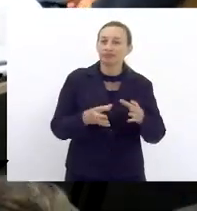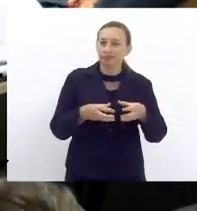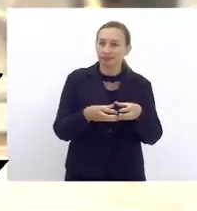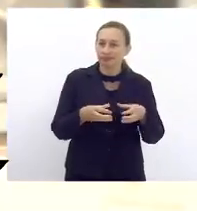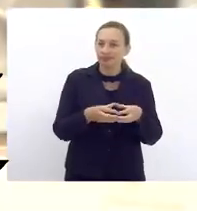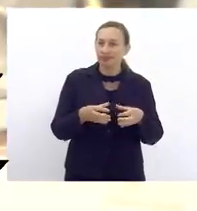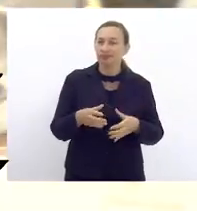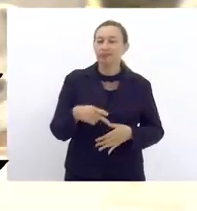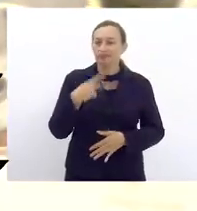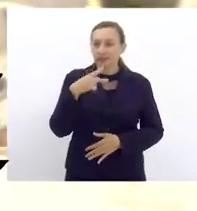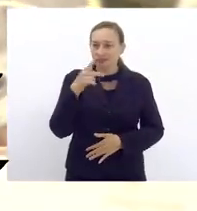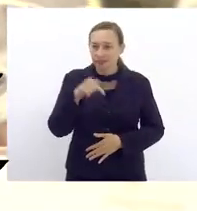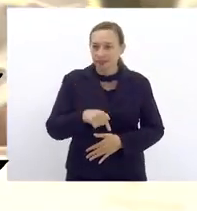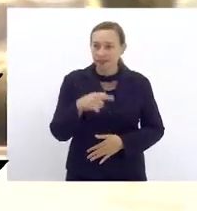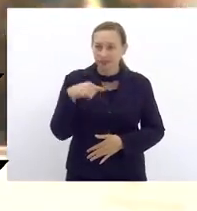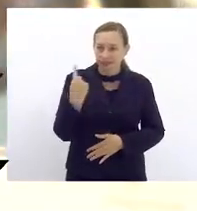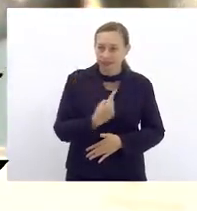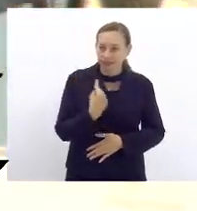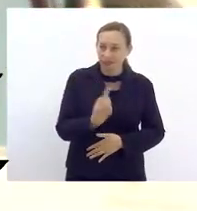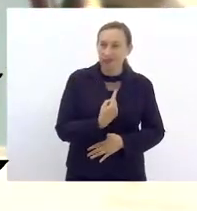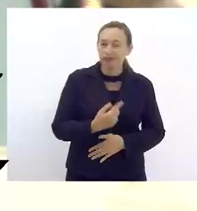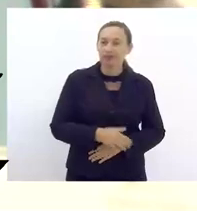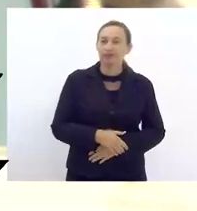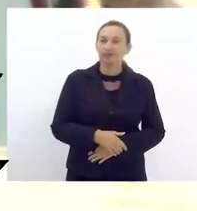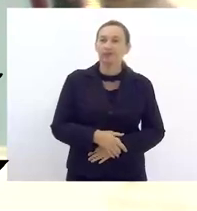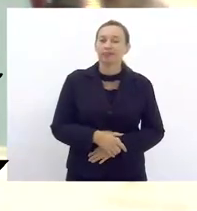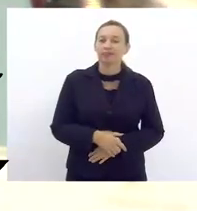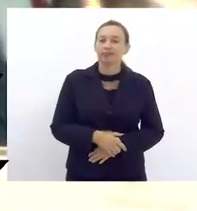para dar uma saudação aqui para a gente